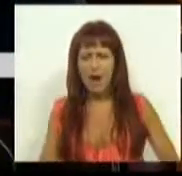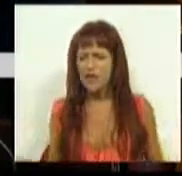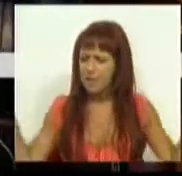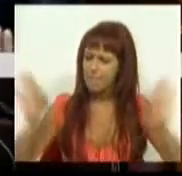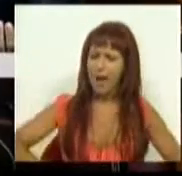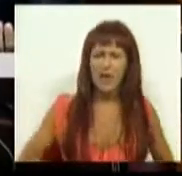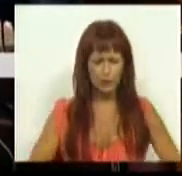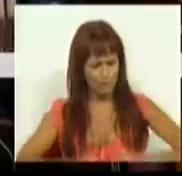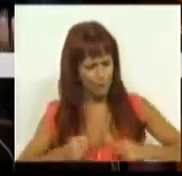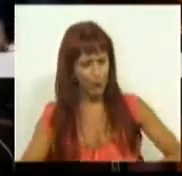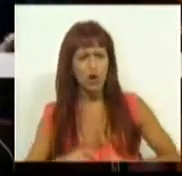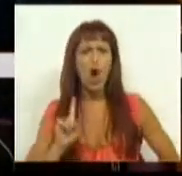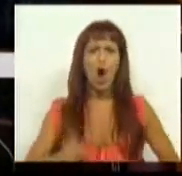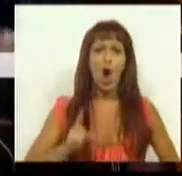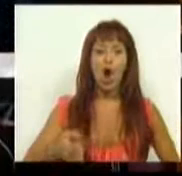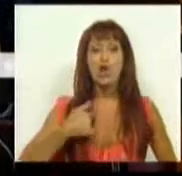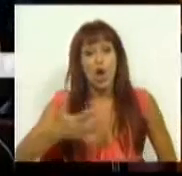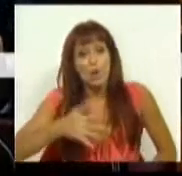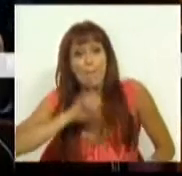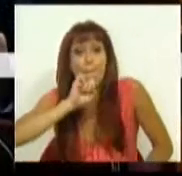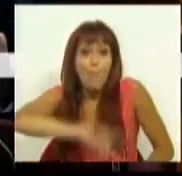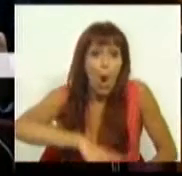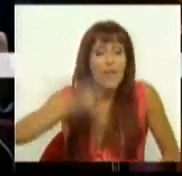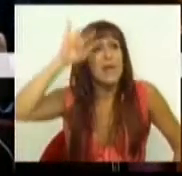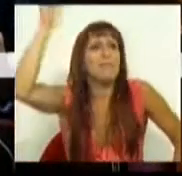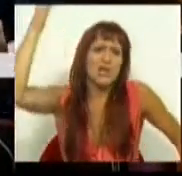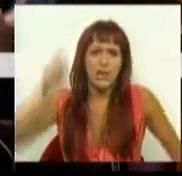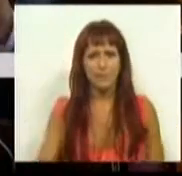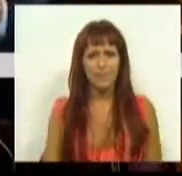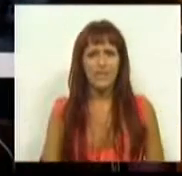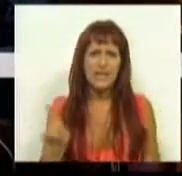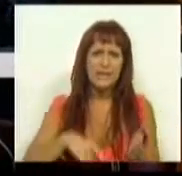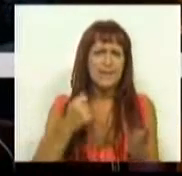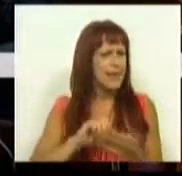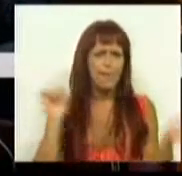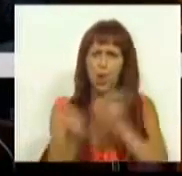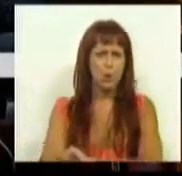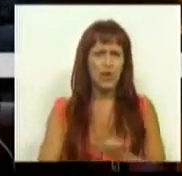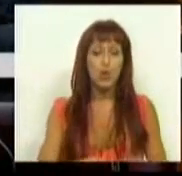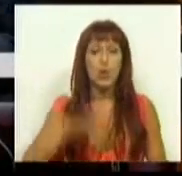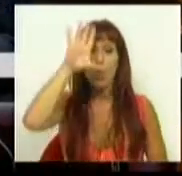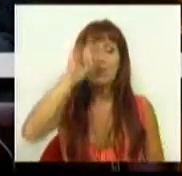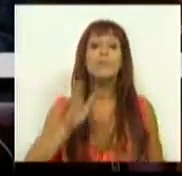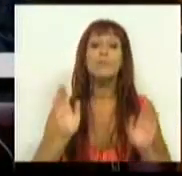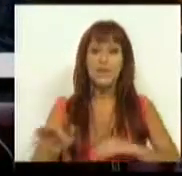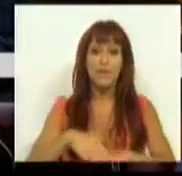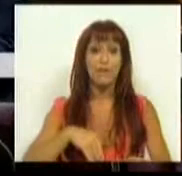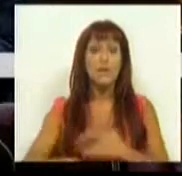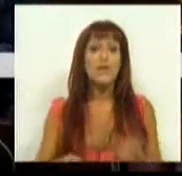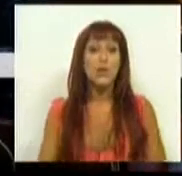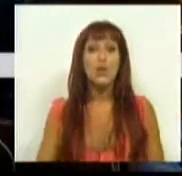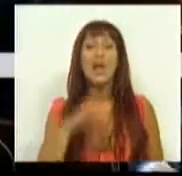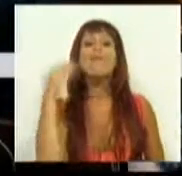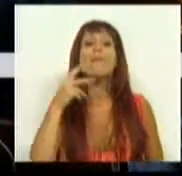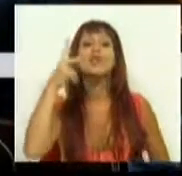mais forte do que aquilo que nós poderíamos imaginar. Sempre pelo contrário. O Governo tem que fazer o